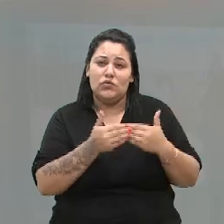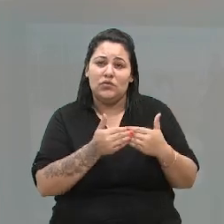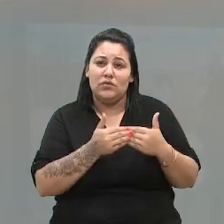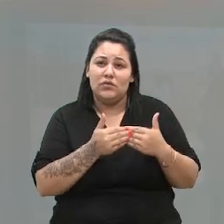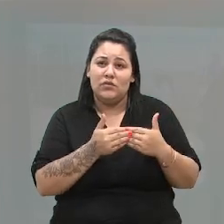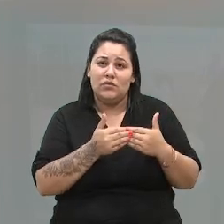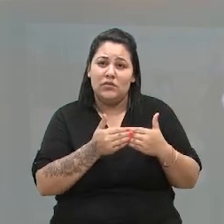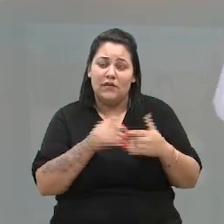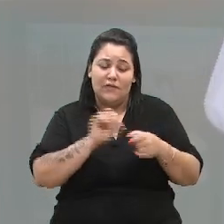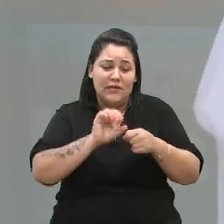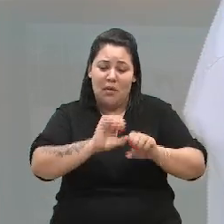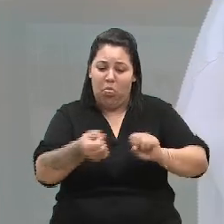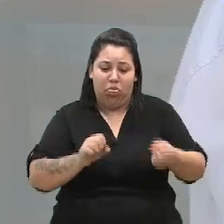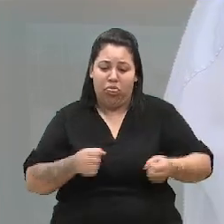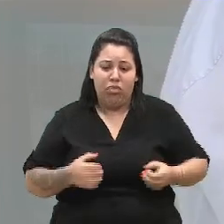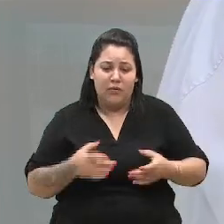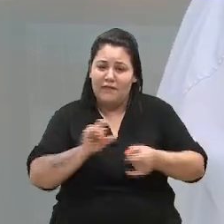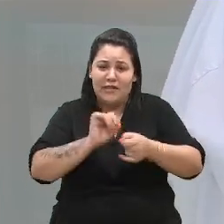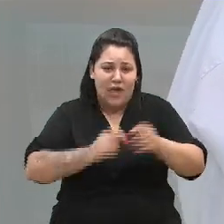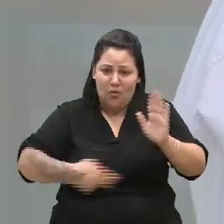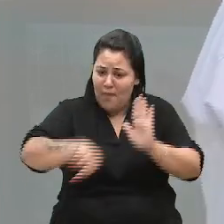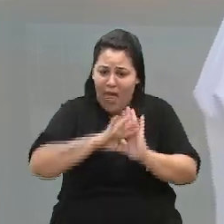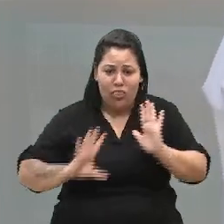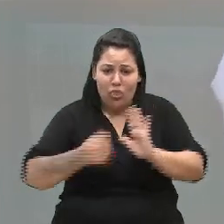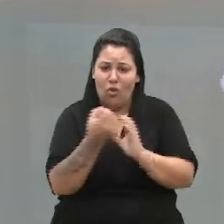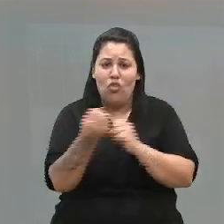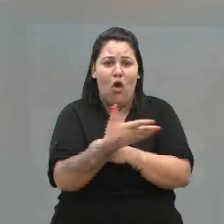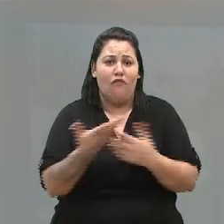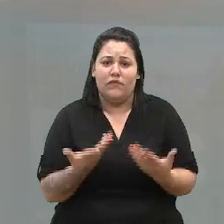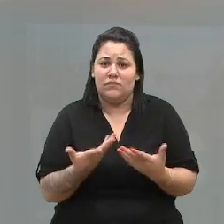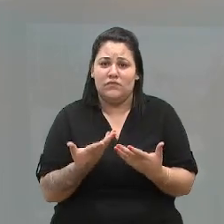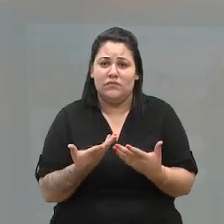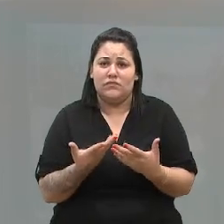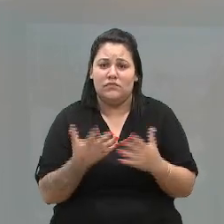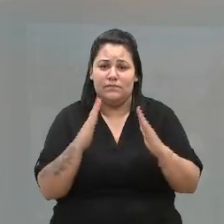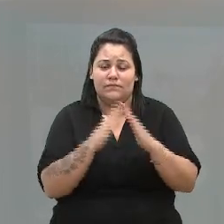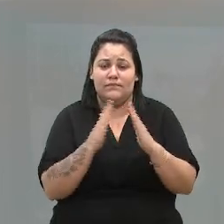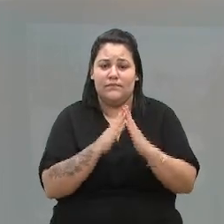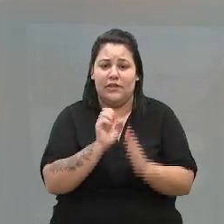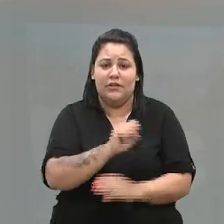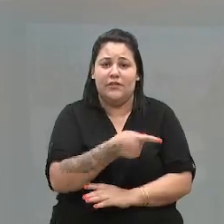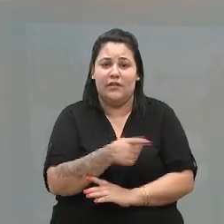desmanchar o calçamento e fazer calçamento novo, né? Então, assim, ali no São José,